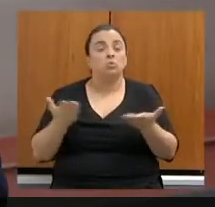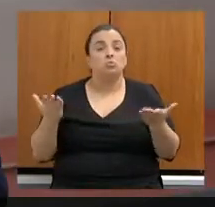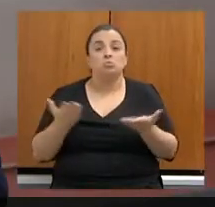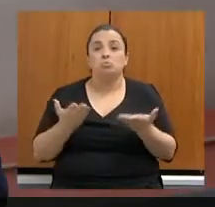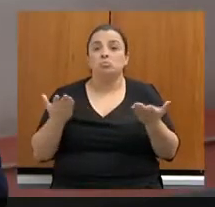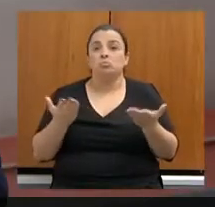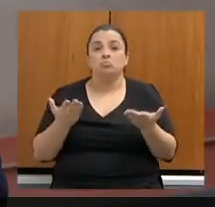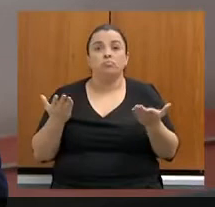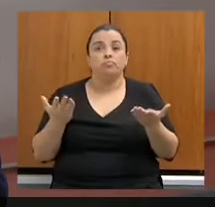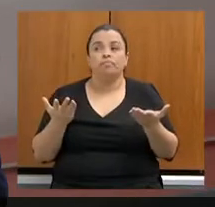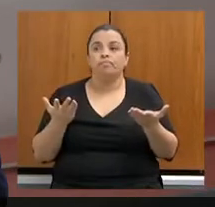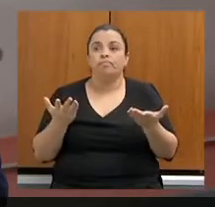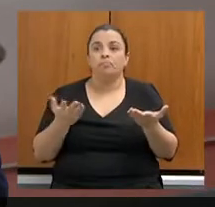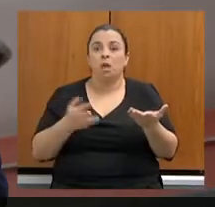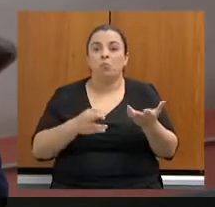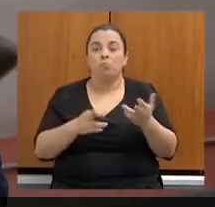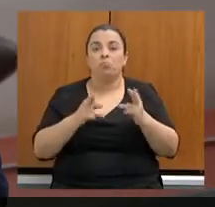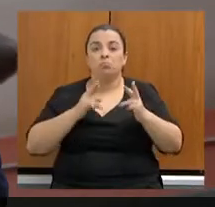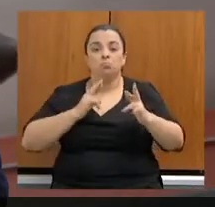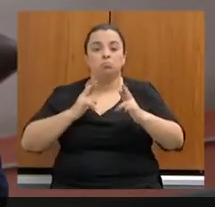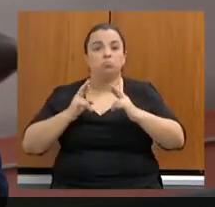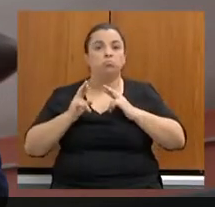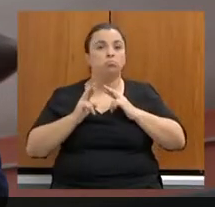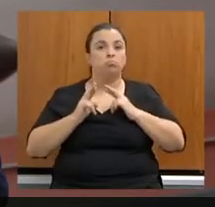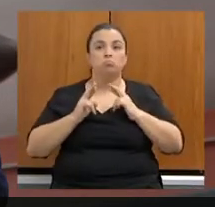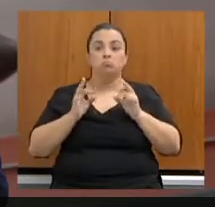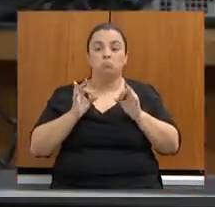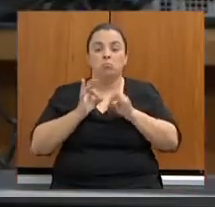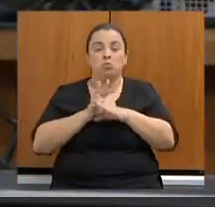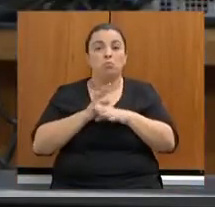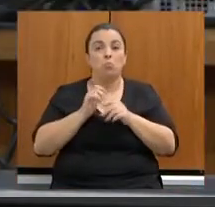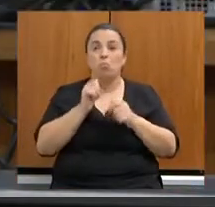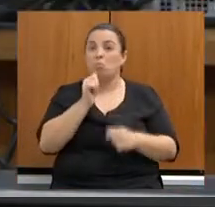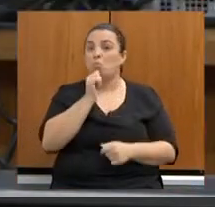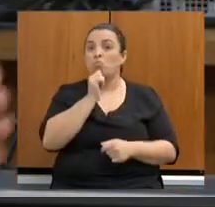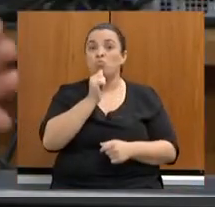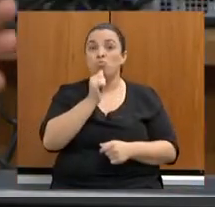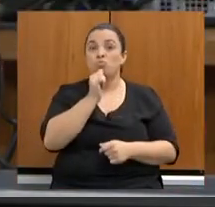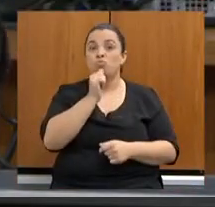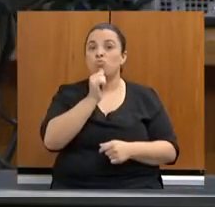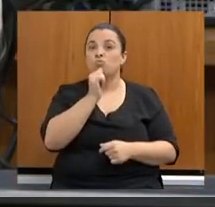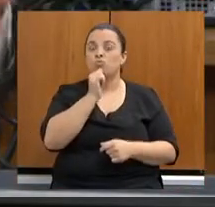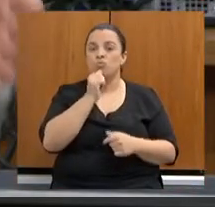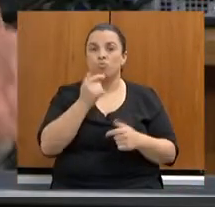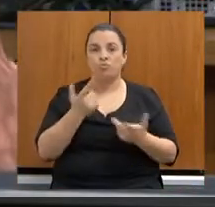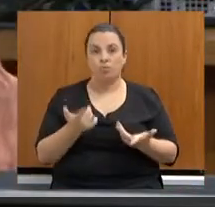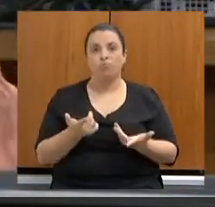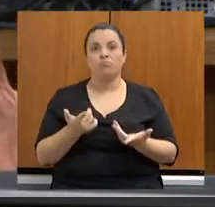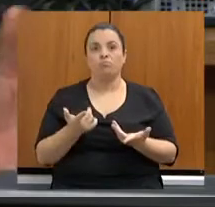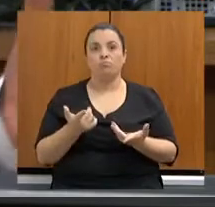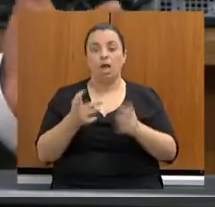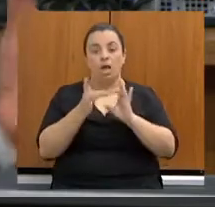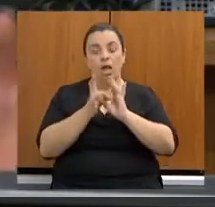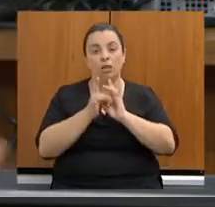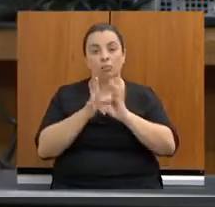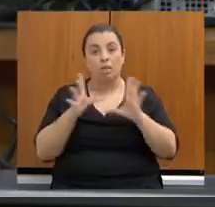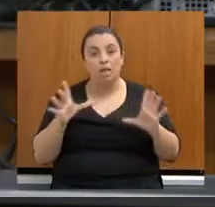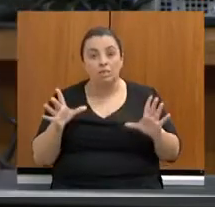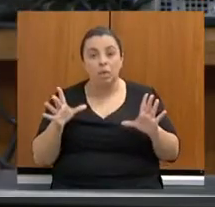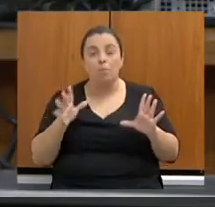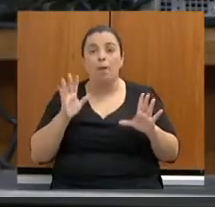nada de concreto ainda não conseguimos a licença para a